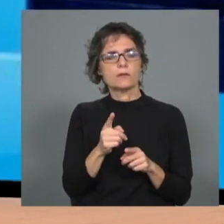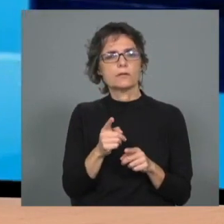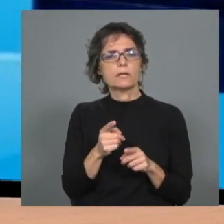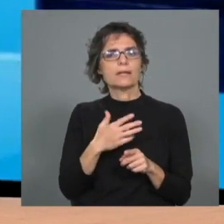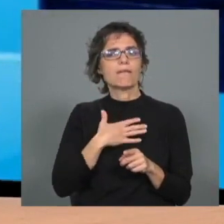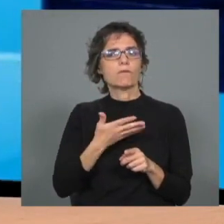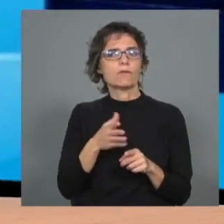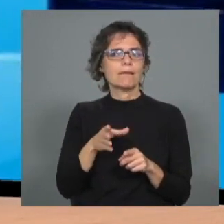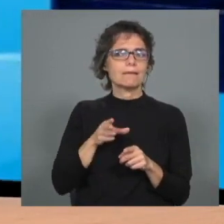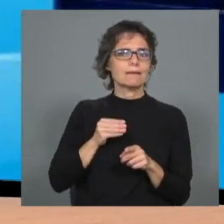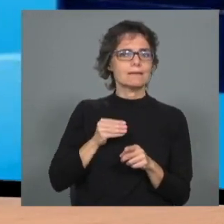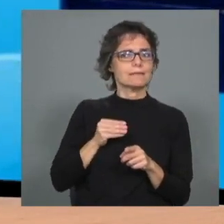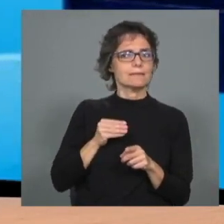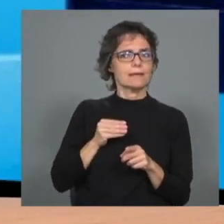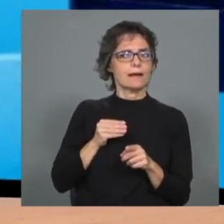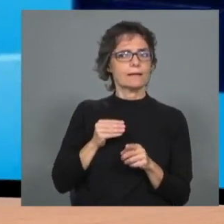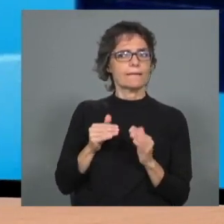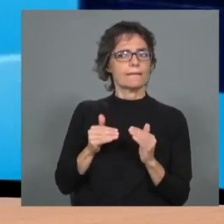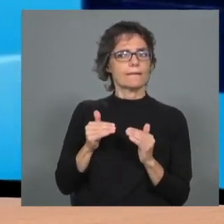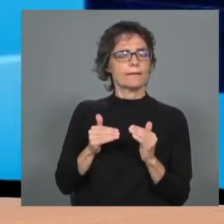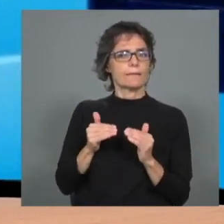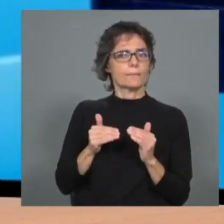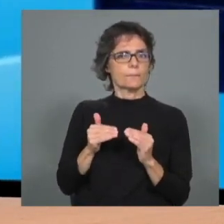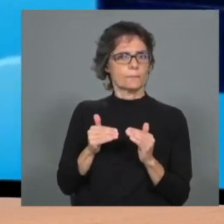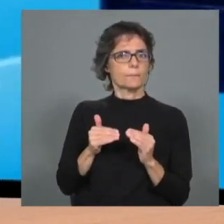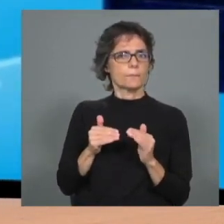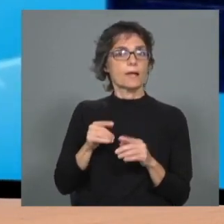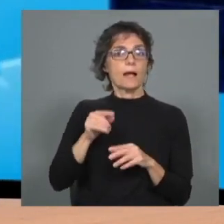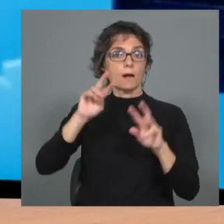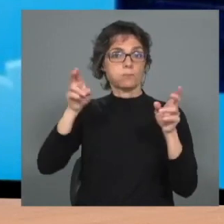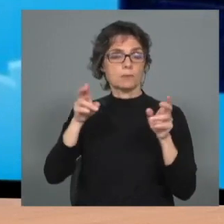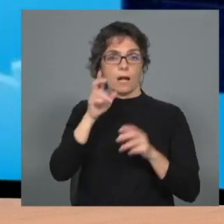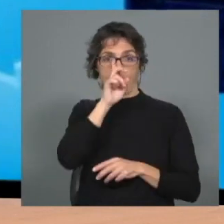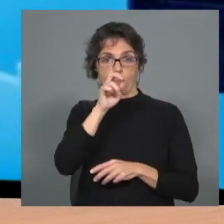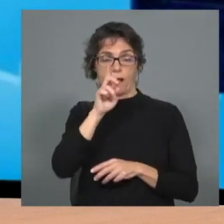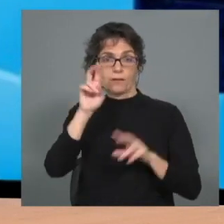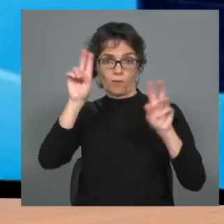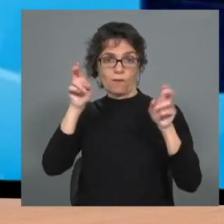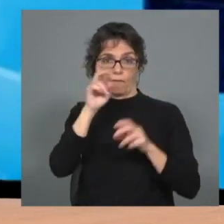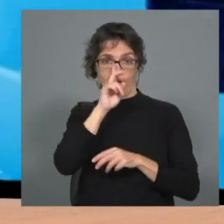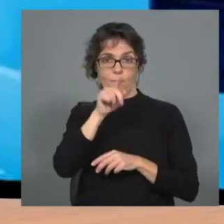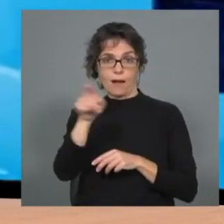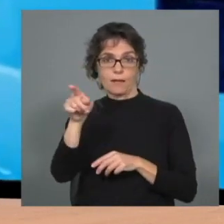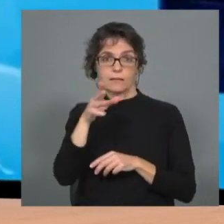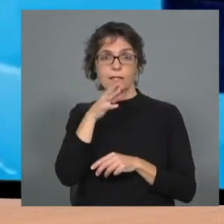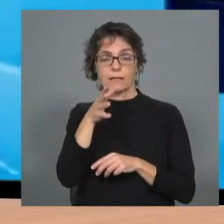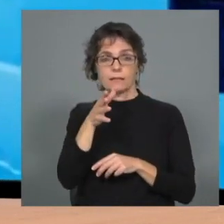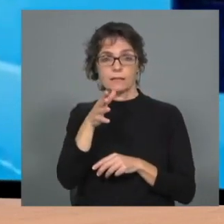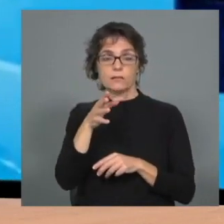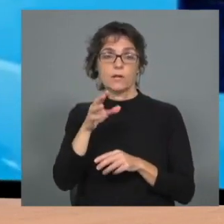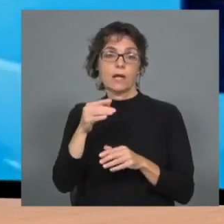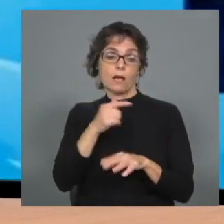ser um pacto nacional, né? Tem um ditado popular alemão, no contexto das duas grandes guerras,